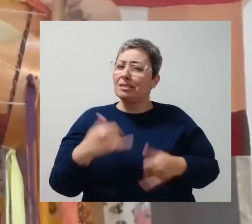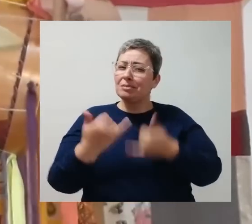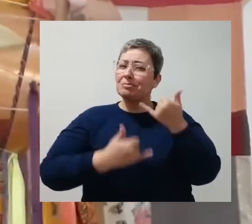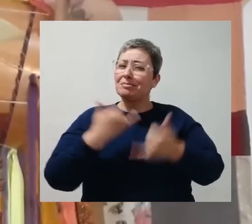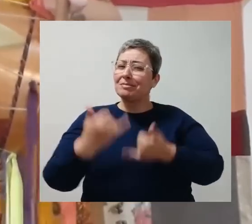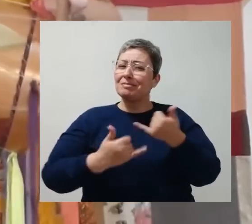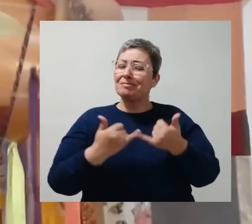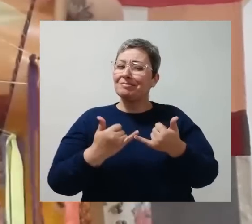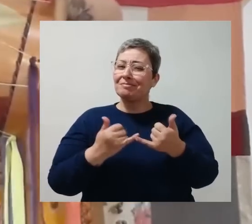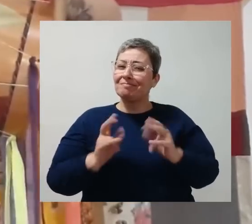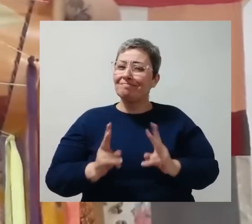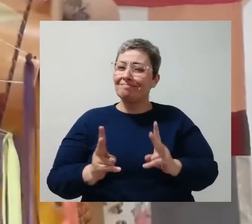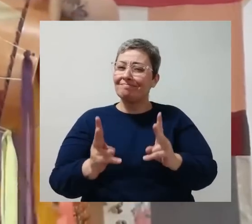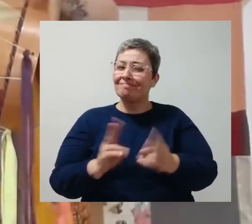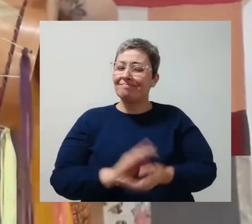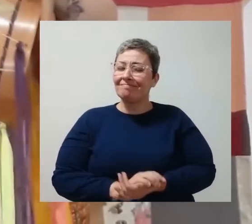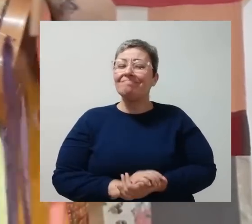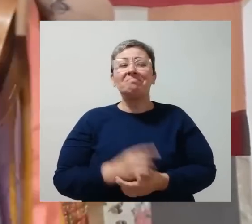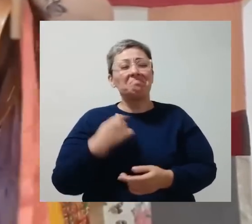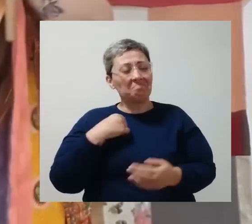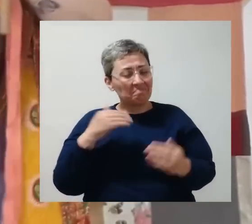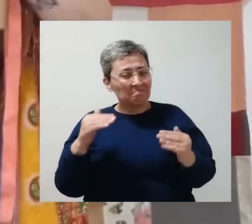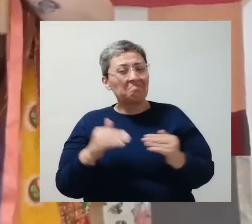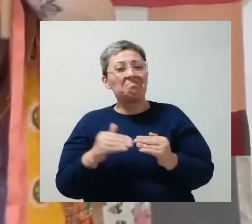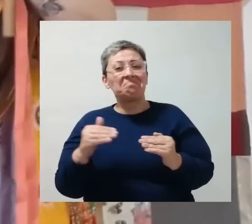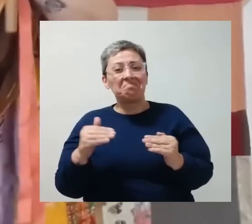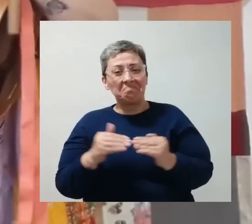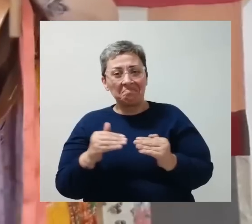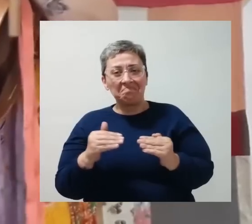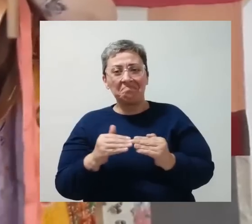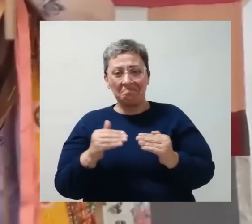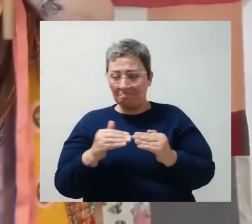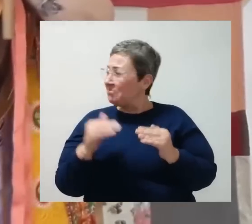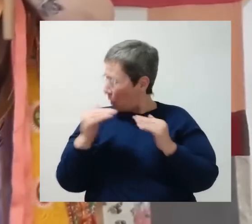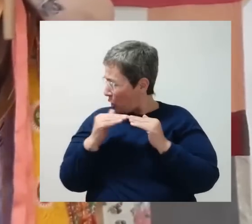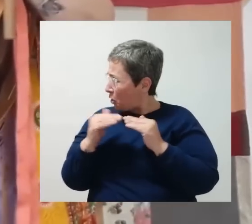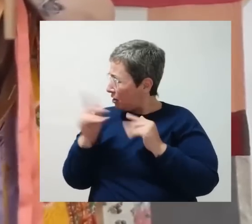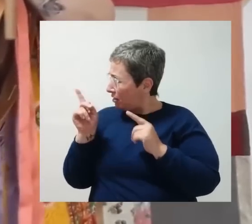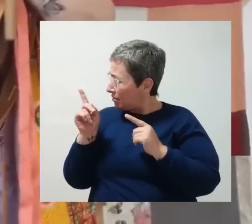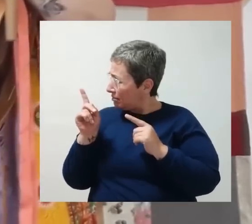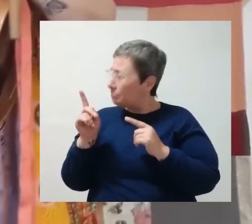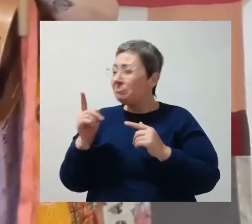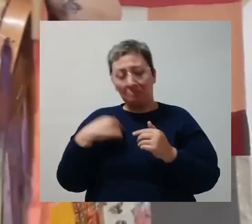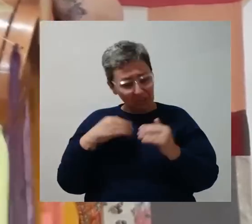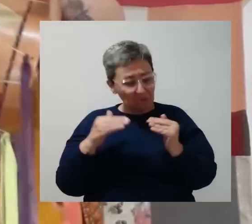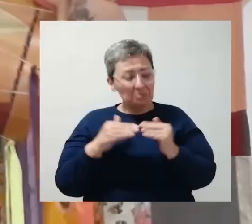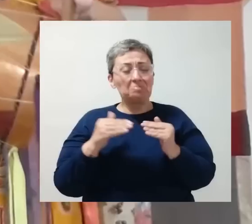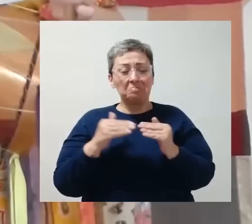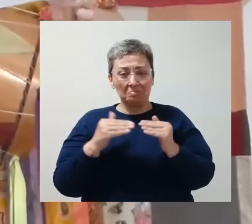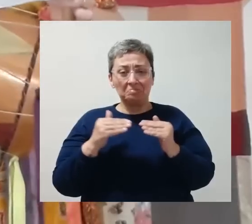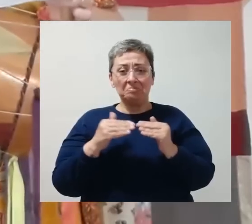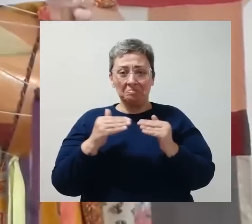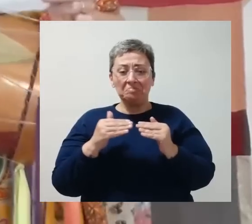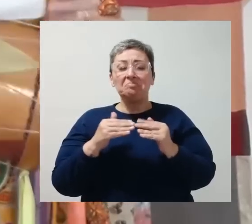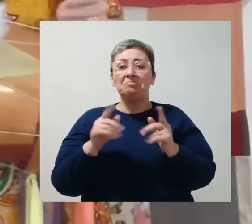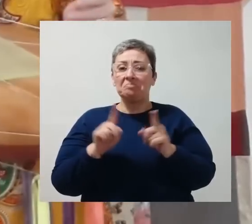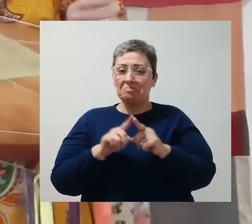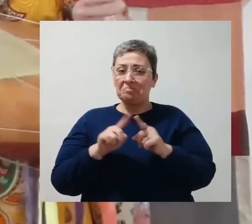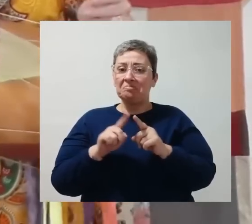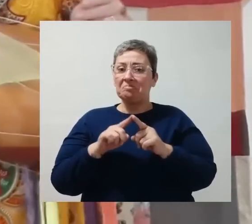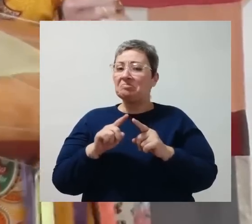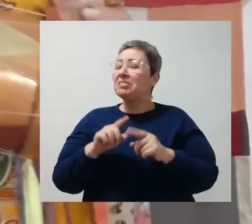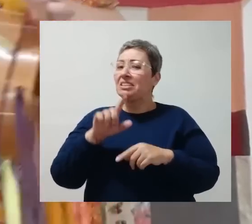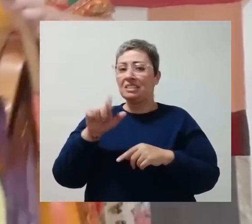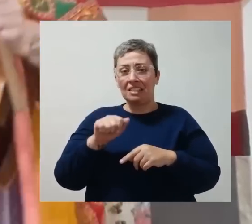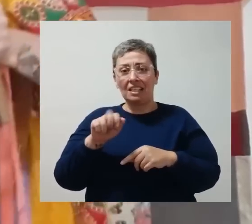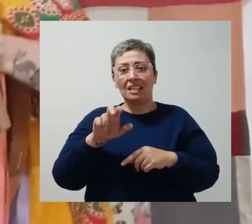crianças quando brincam. Eu concordo com Nietzsche. Você concorda, Zara? Eu concordo e concordo